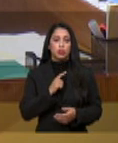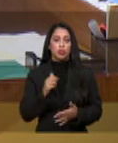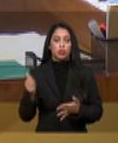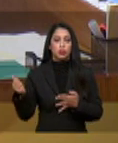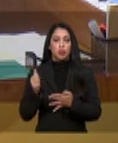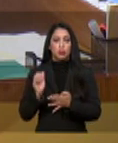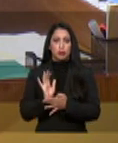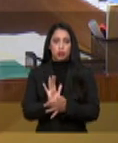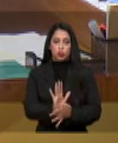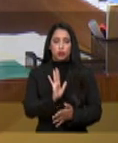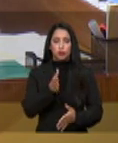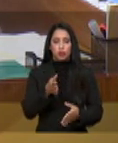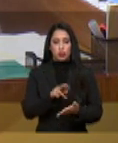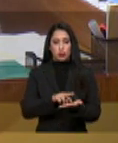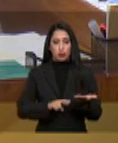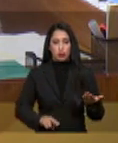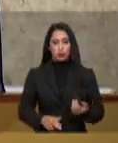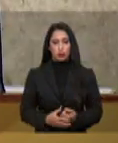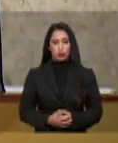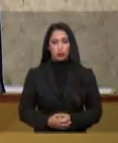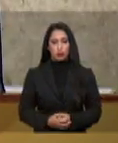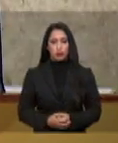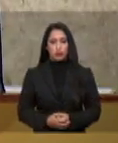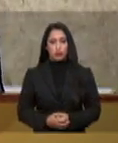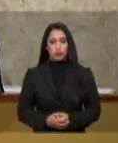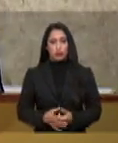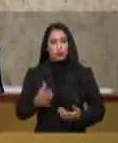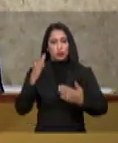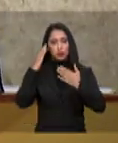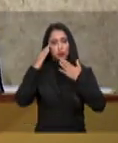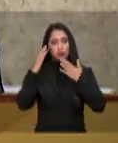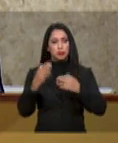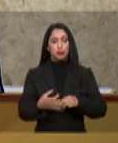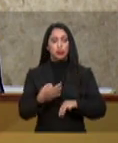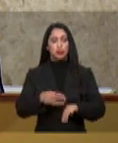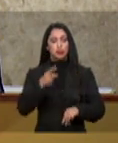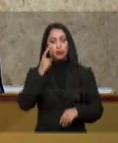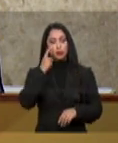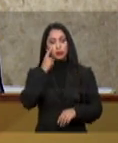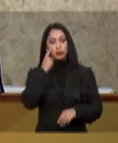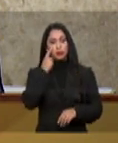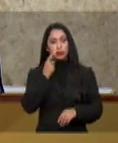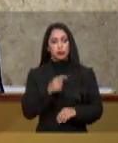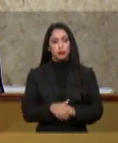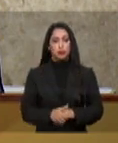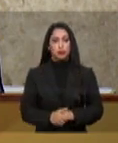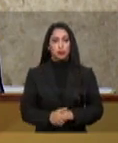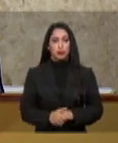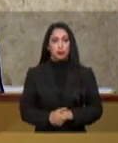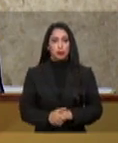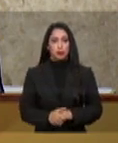É o relatório. Obrigado, ministro Nunes Marques.